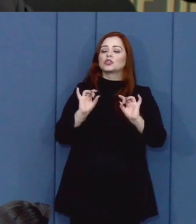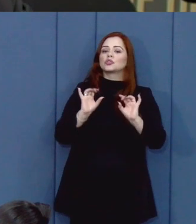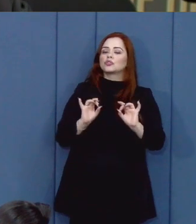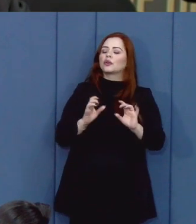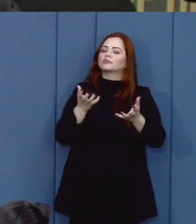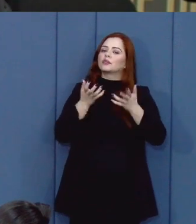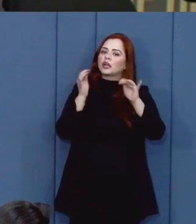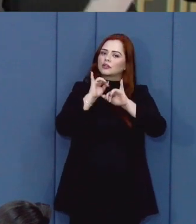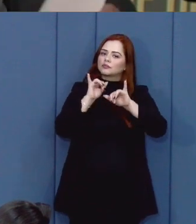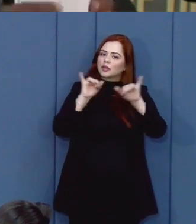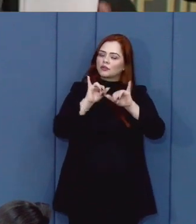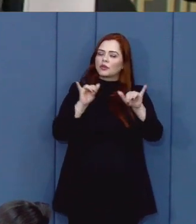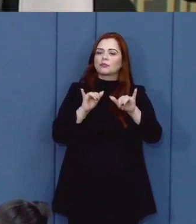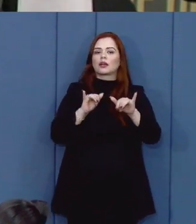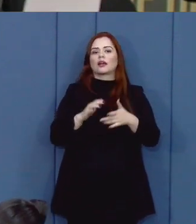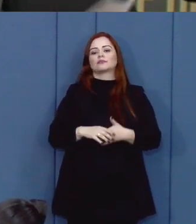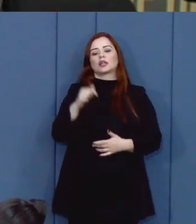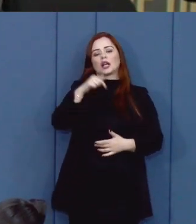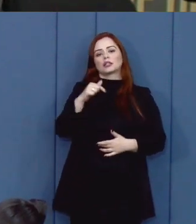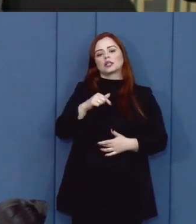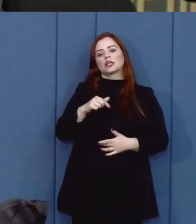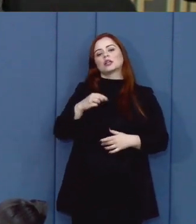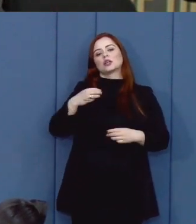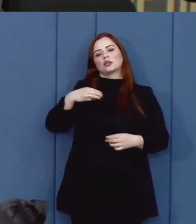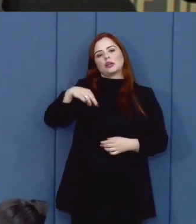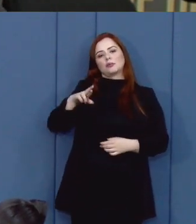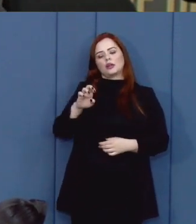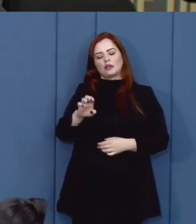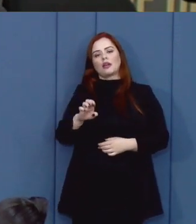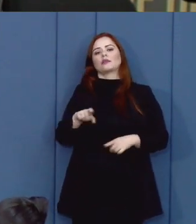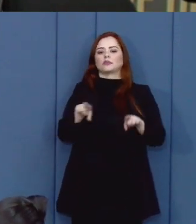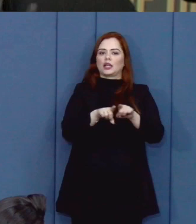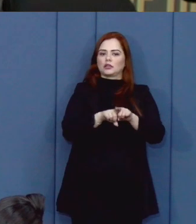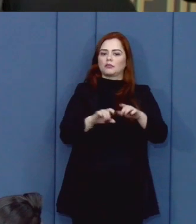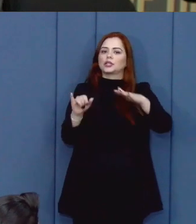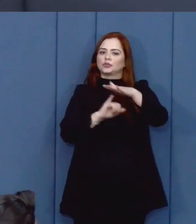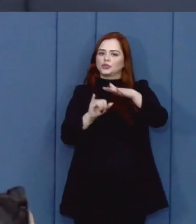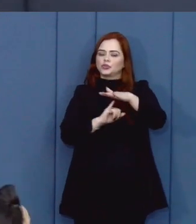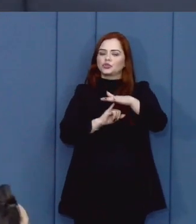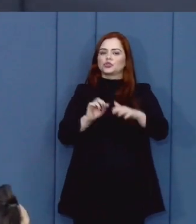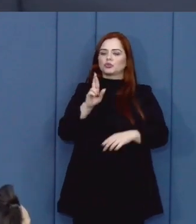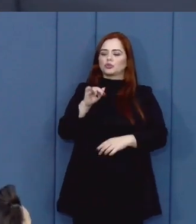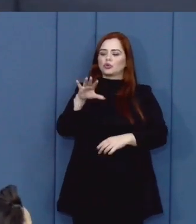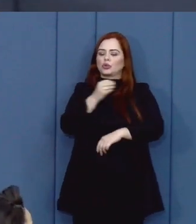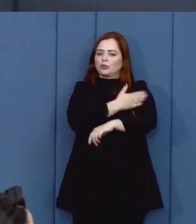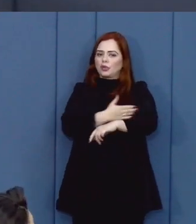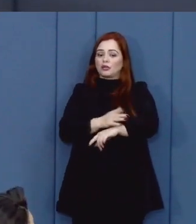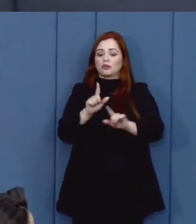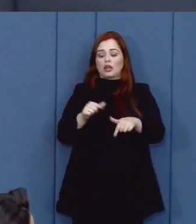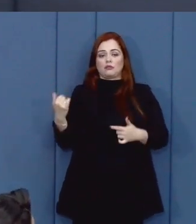de dar umas palavras em nome da casa aqui, né, do Ministério das Relações Exteriores, no Instituto Rio Branco, agradecer muito a presença, bastante